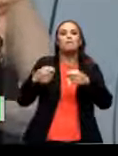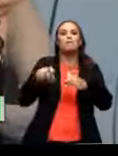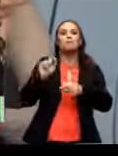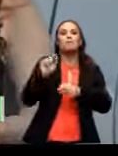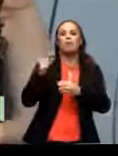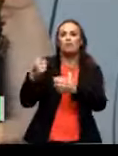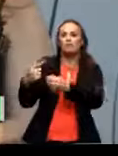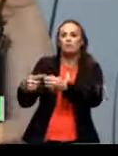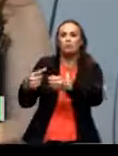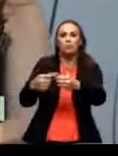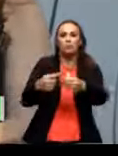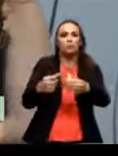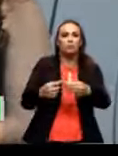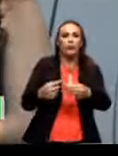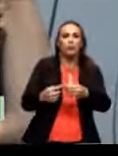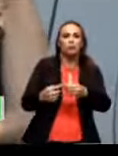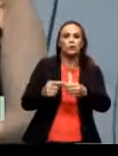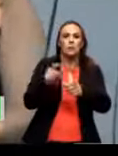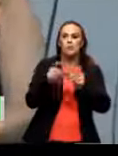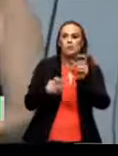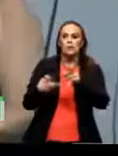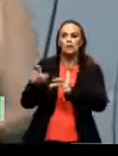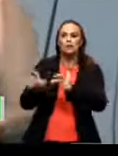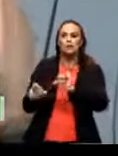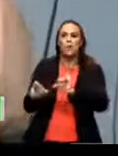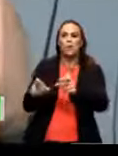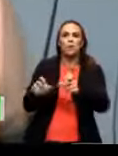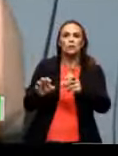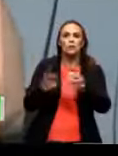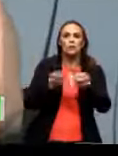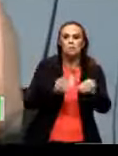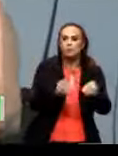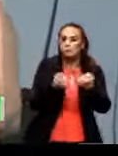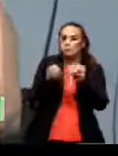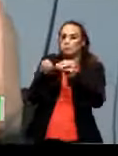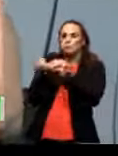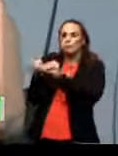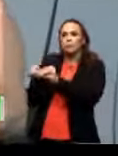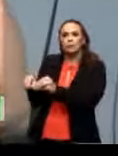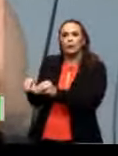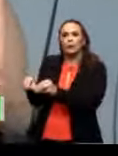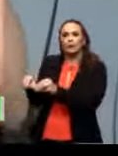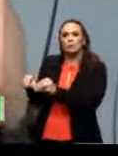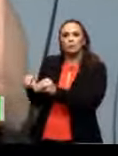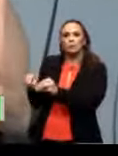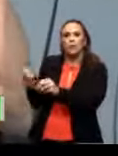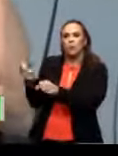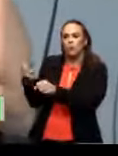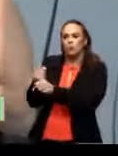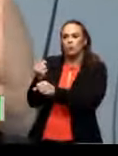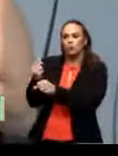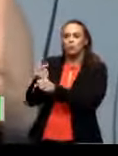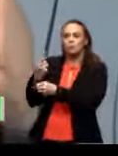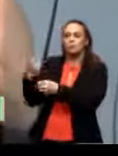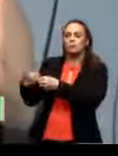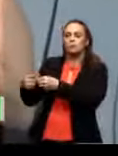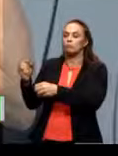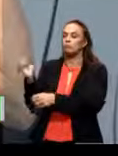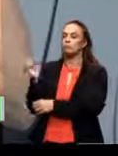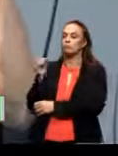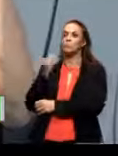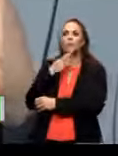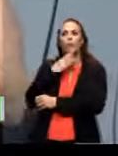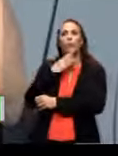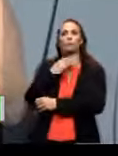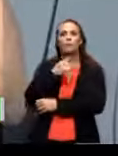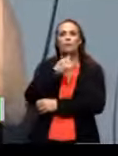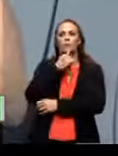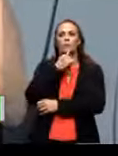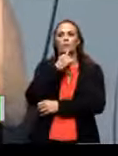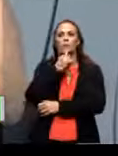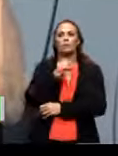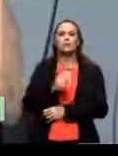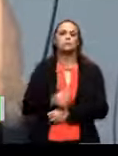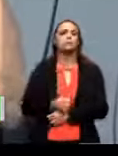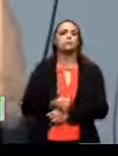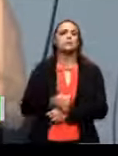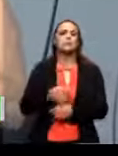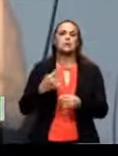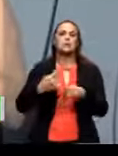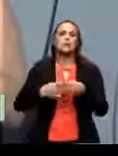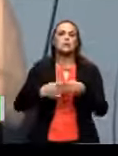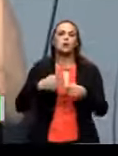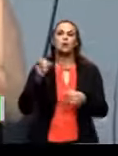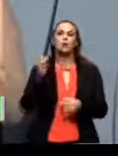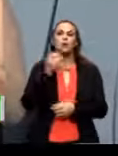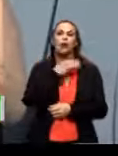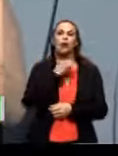daquela cidade e construir uma outra, né? Até posso dar exemplo, né? De Nova Itueta, né? Que foi